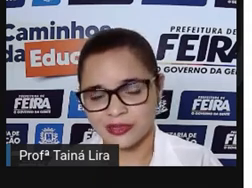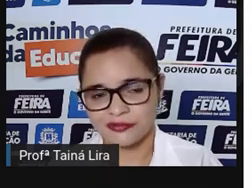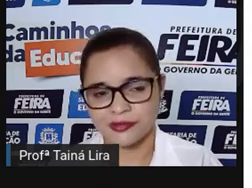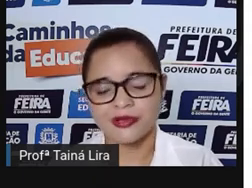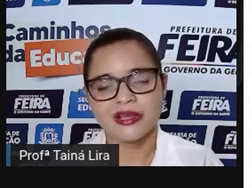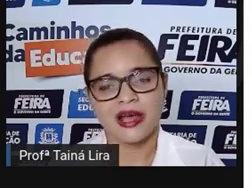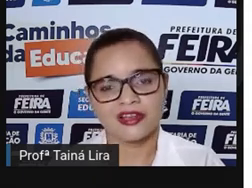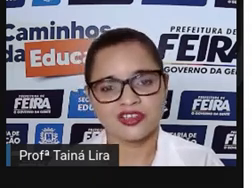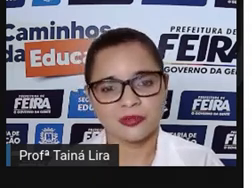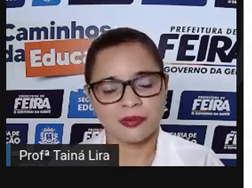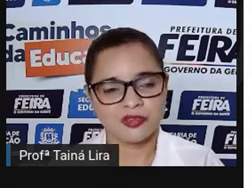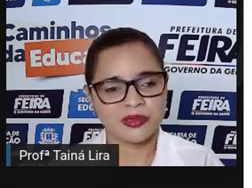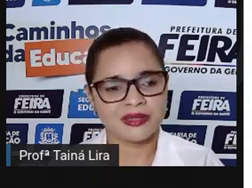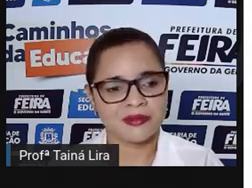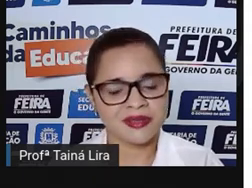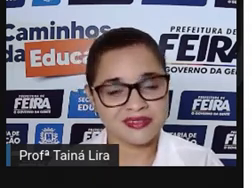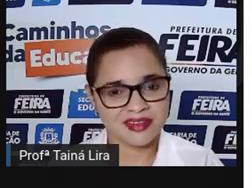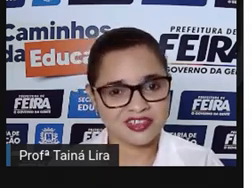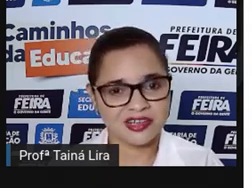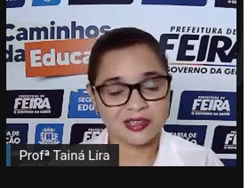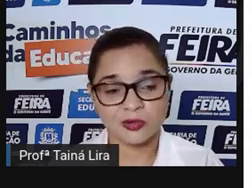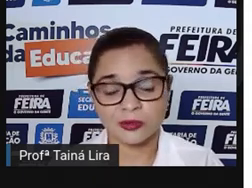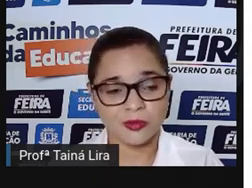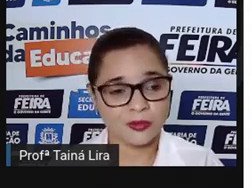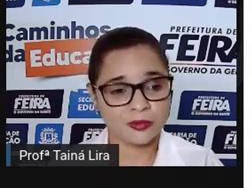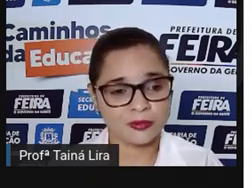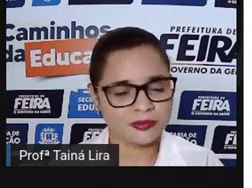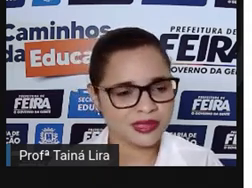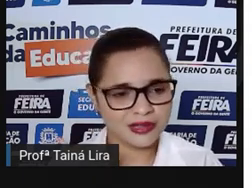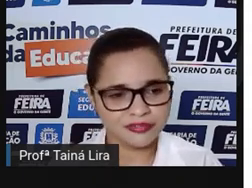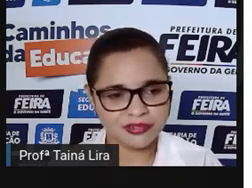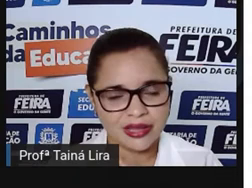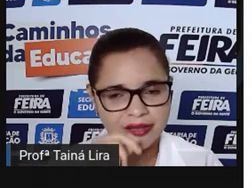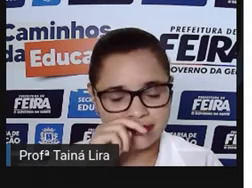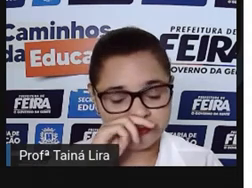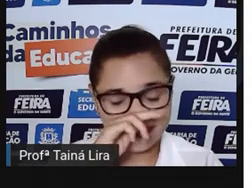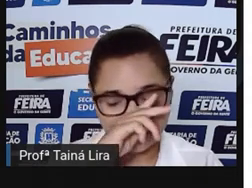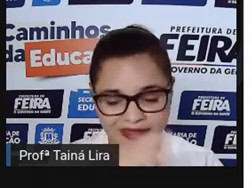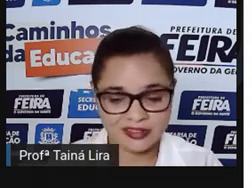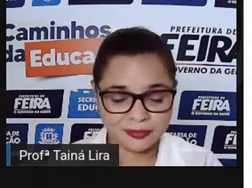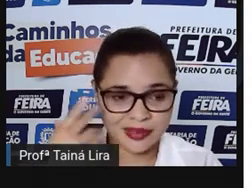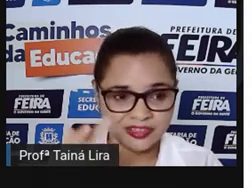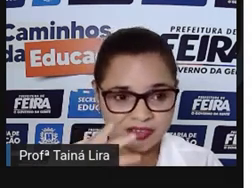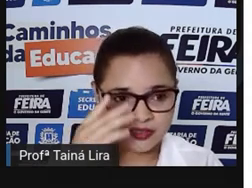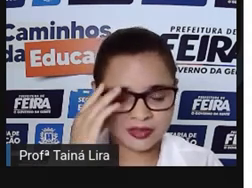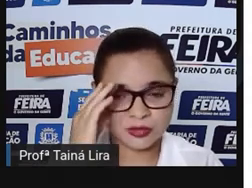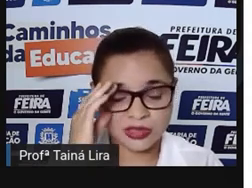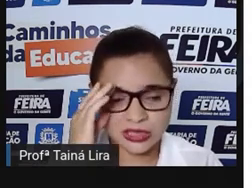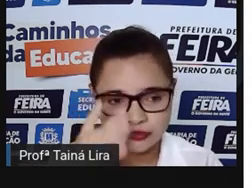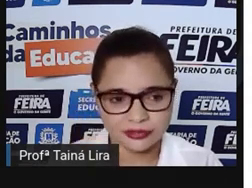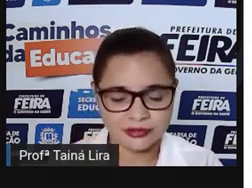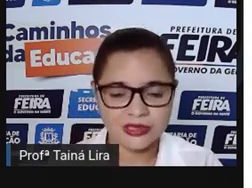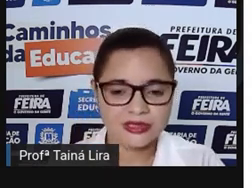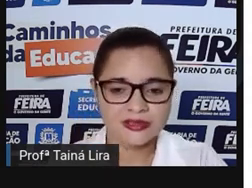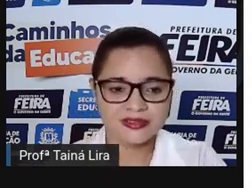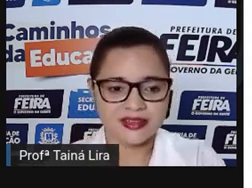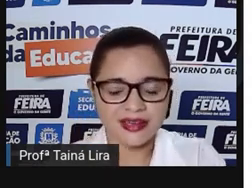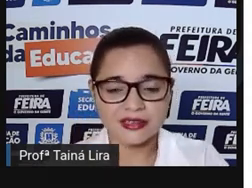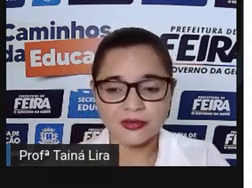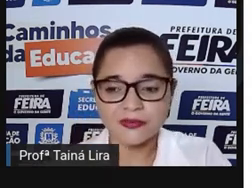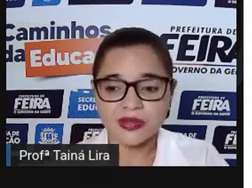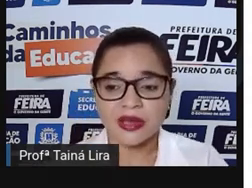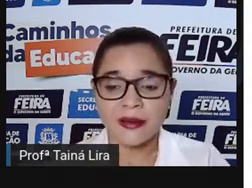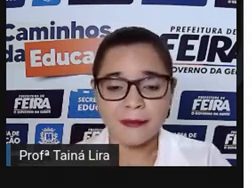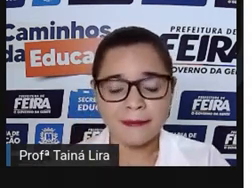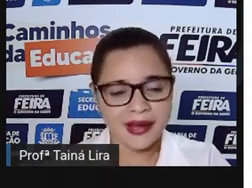no livro, a gente pode mandar uma mensagem ali ou telefonar, né, falar ali as páginas, né, do livro,